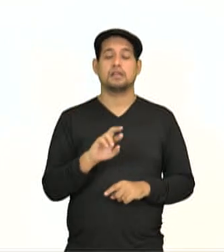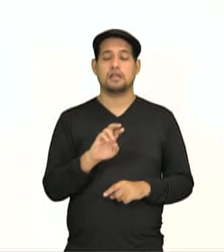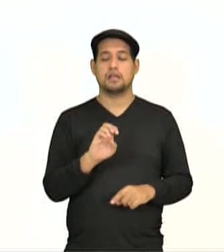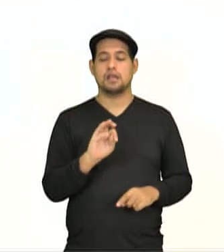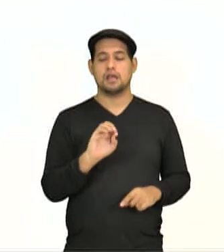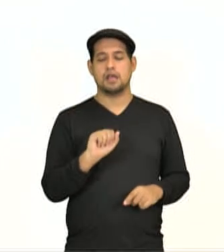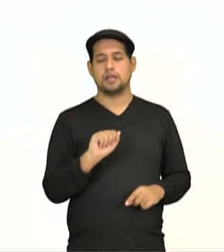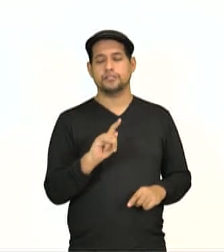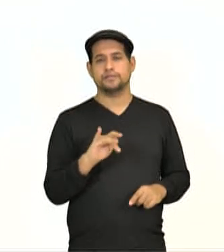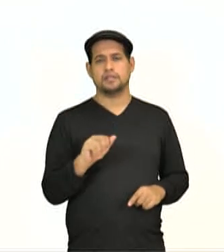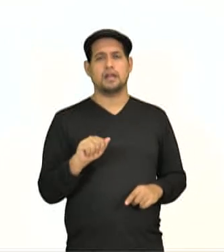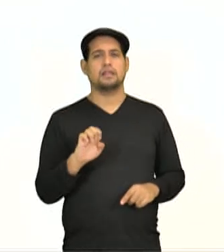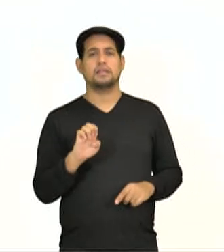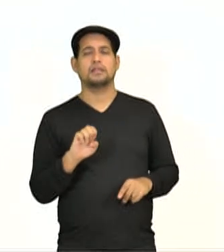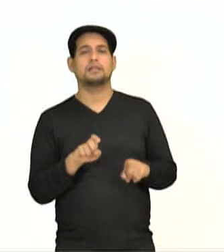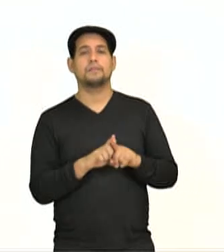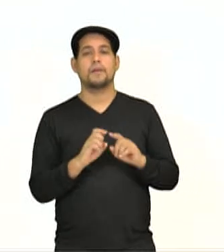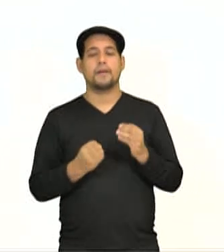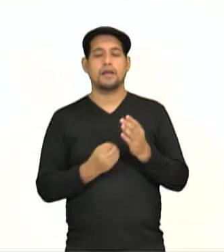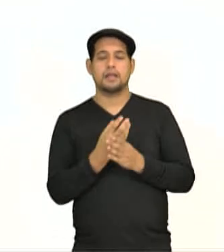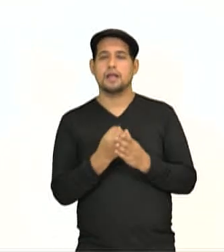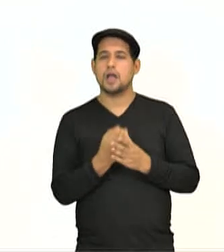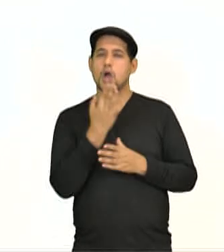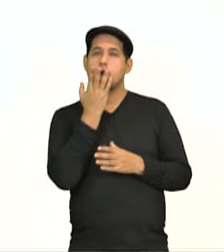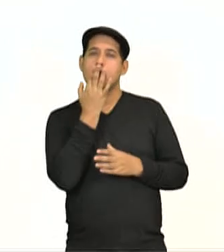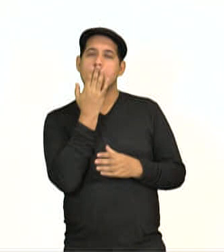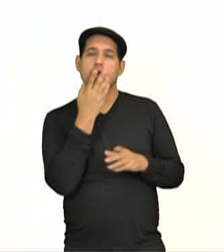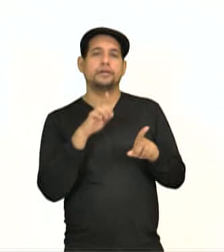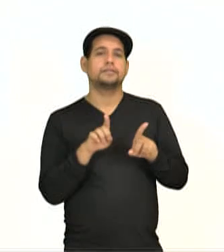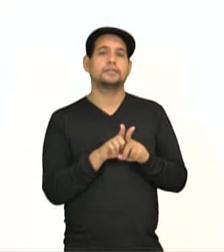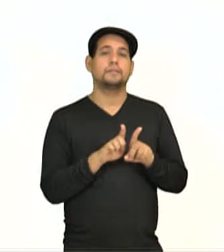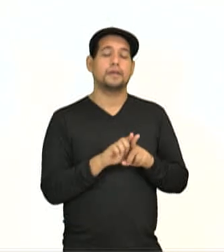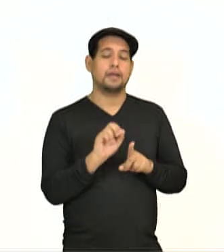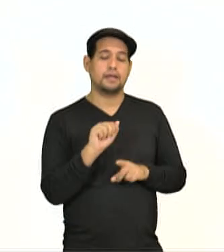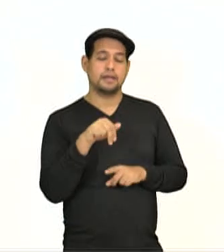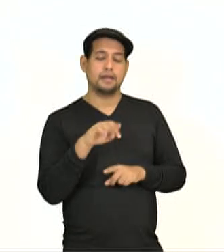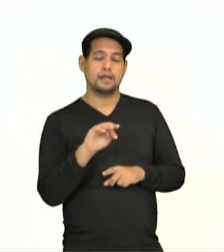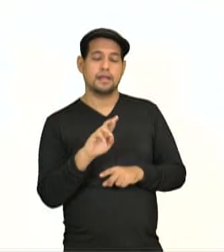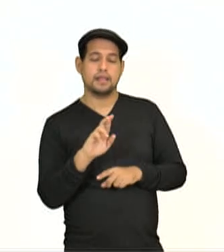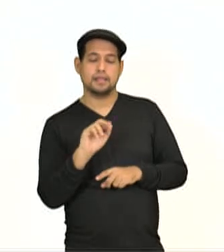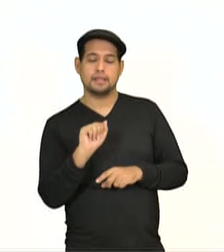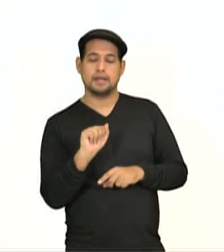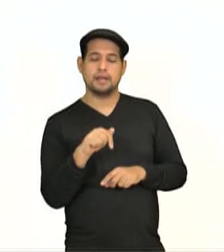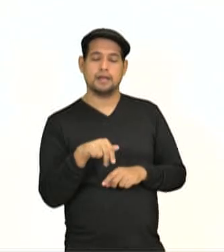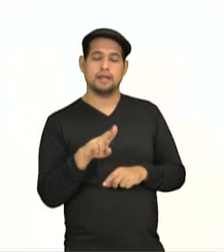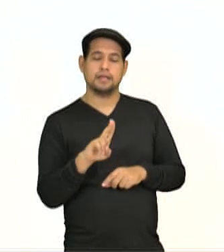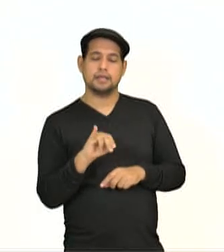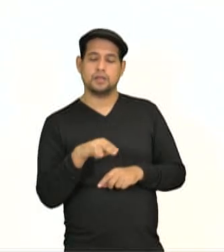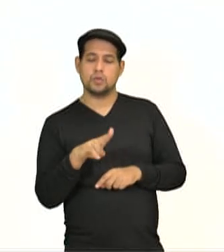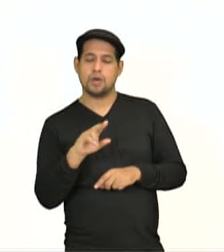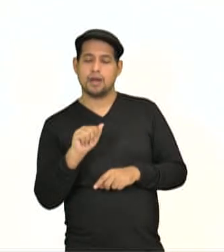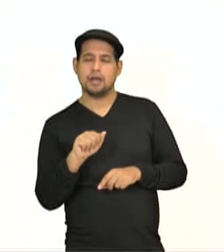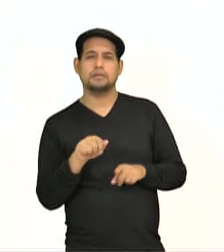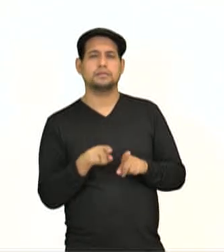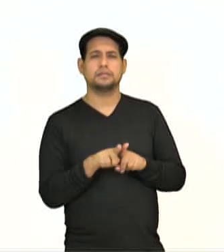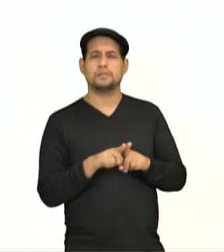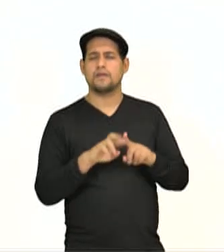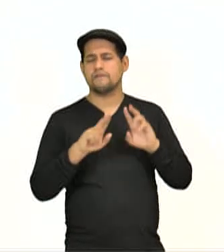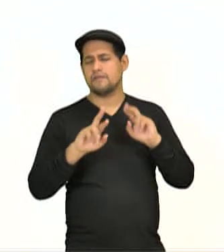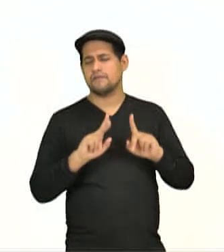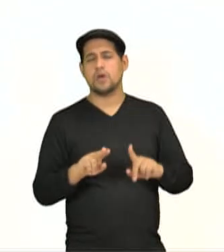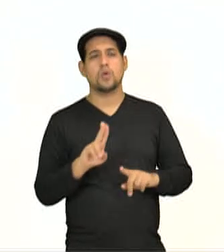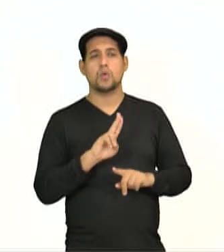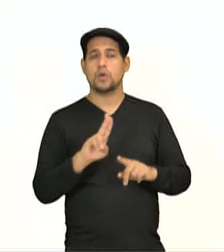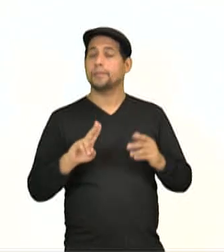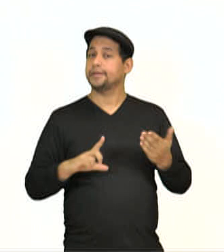reatividade na preparação de corantes derivados de antraquinona, entre eles a quinizarina